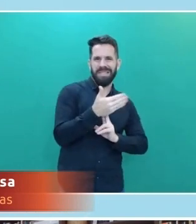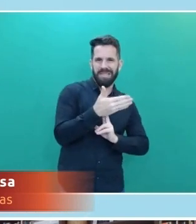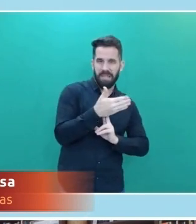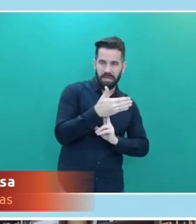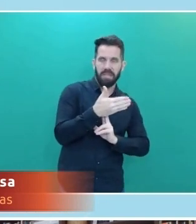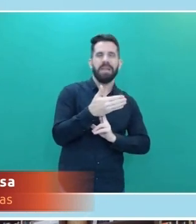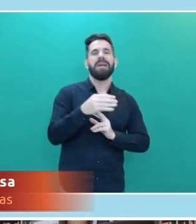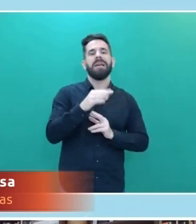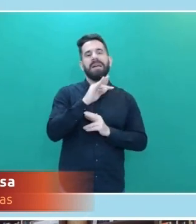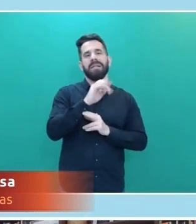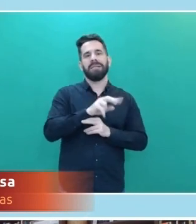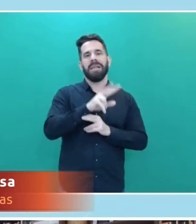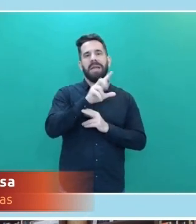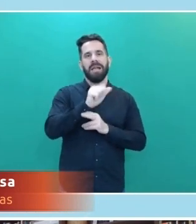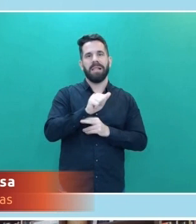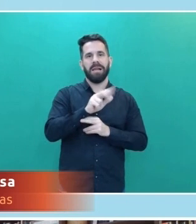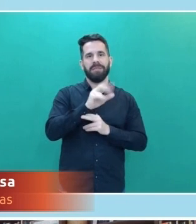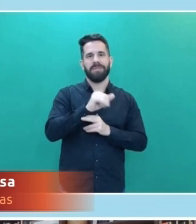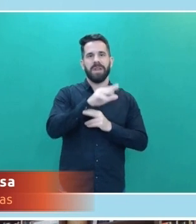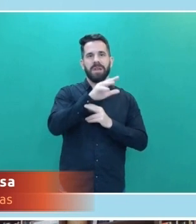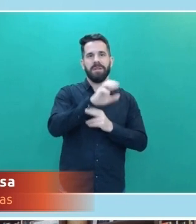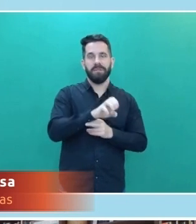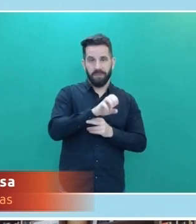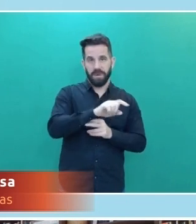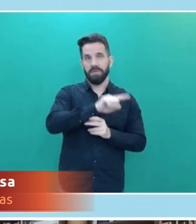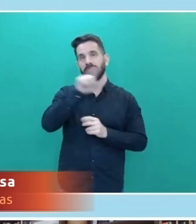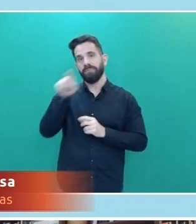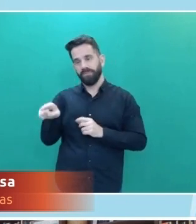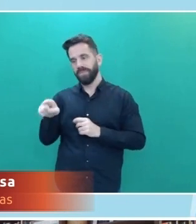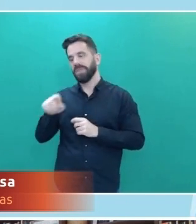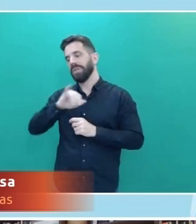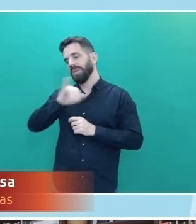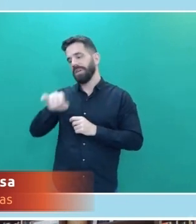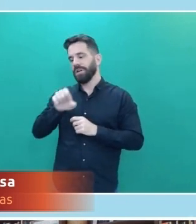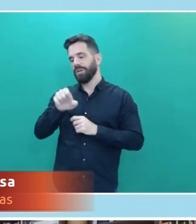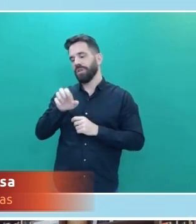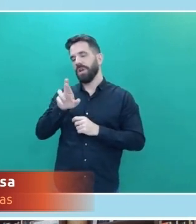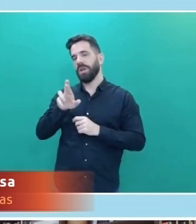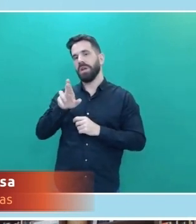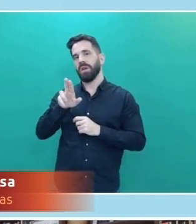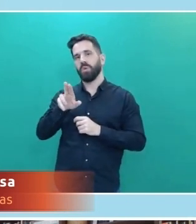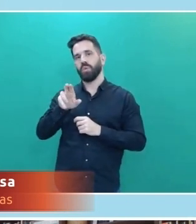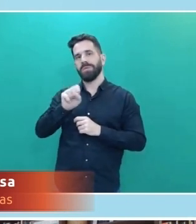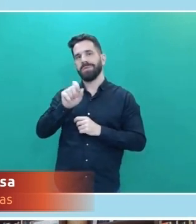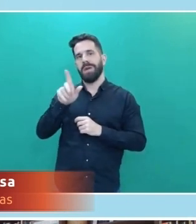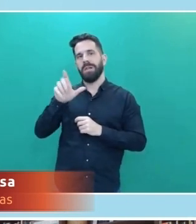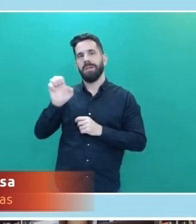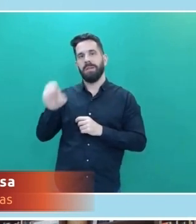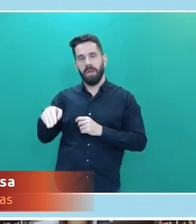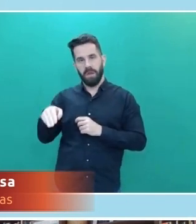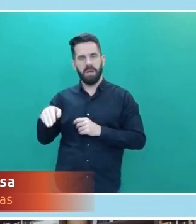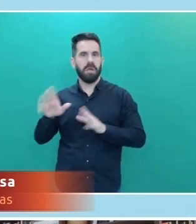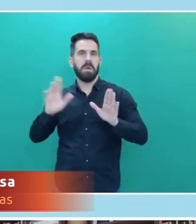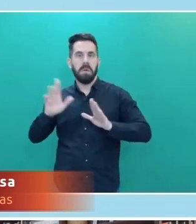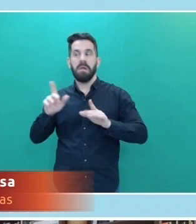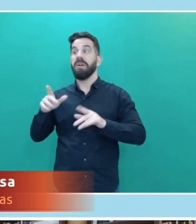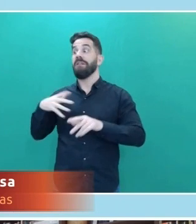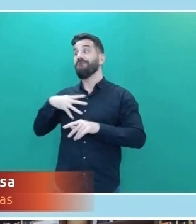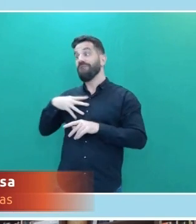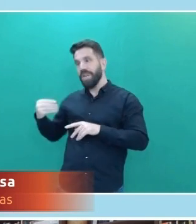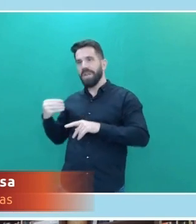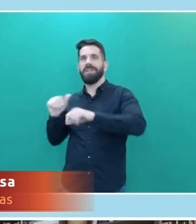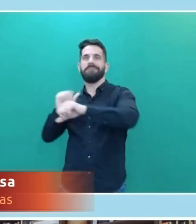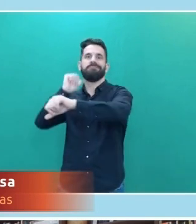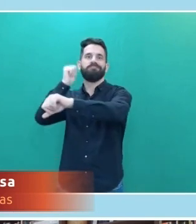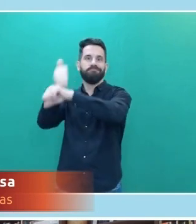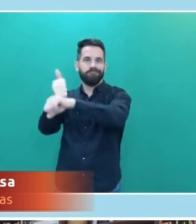Da nomeação do filho dele para a embaixada em Washington. Desistiu porque o Senado rejeitaria. E também a gente tem que lembrar